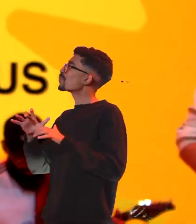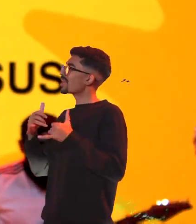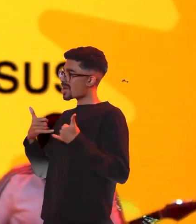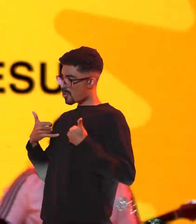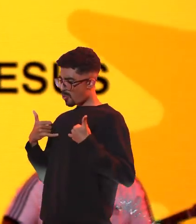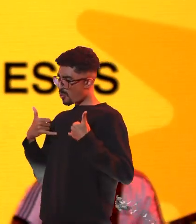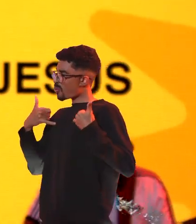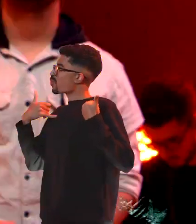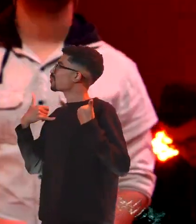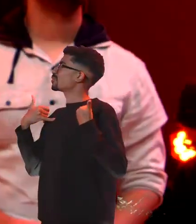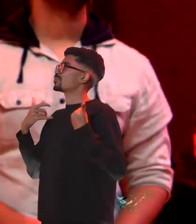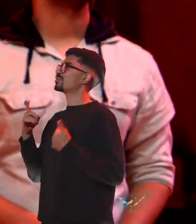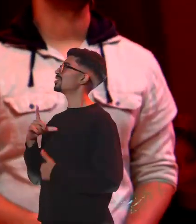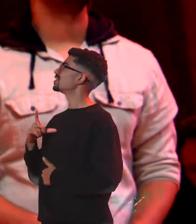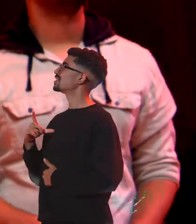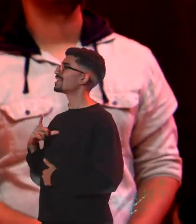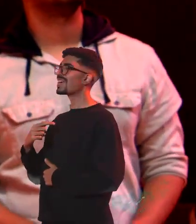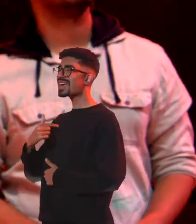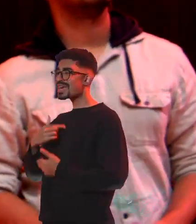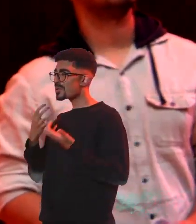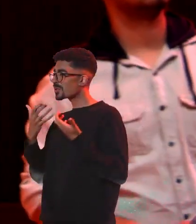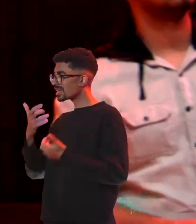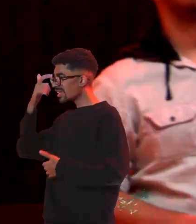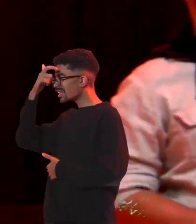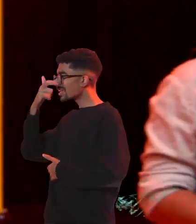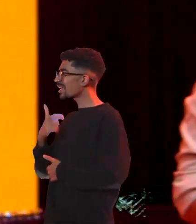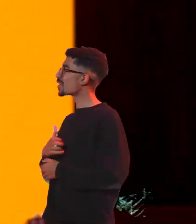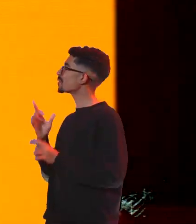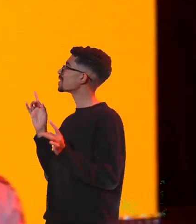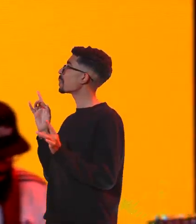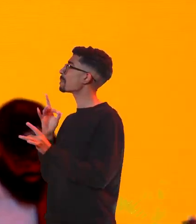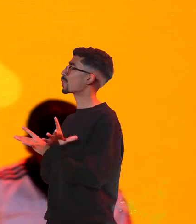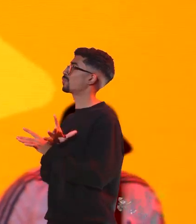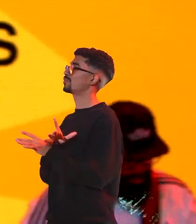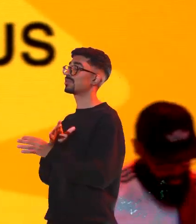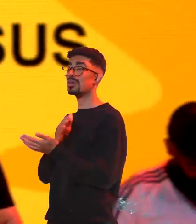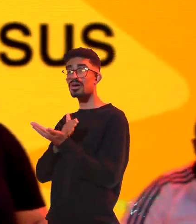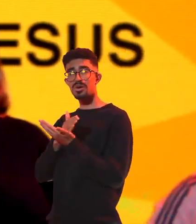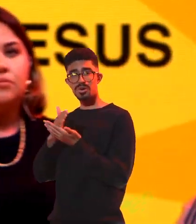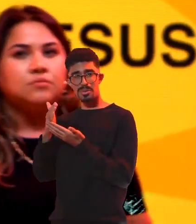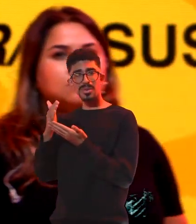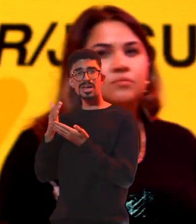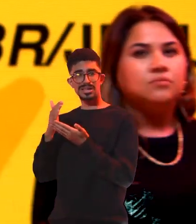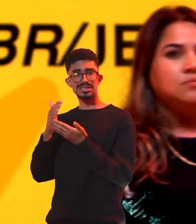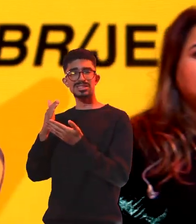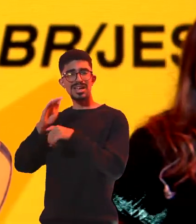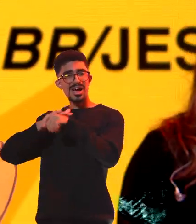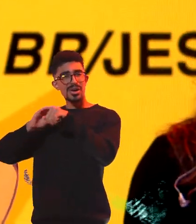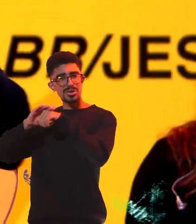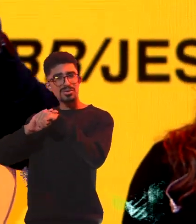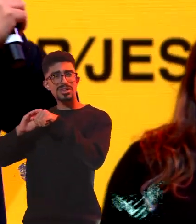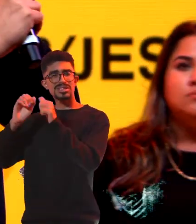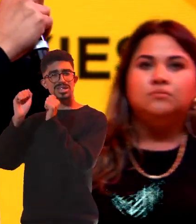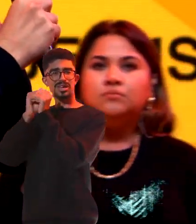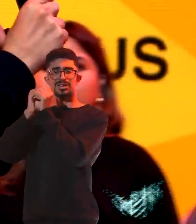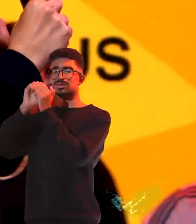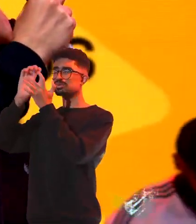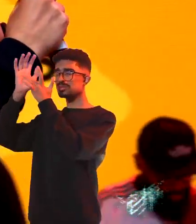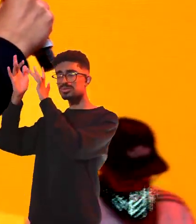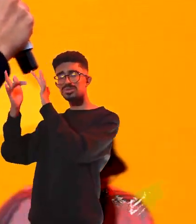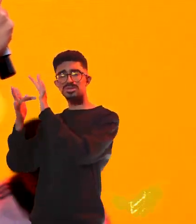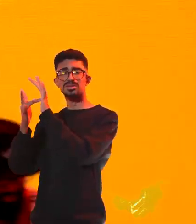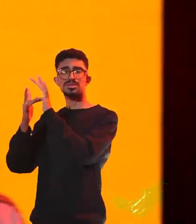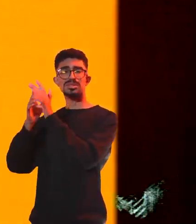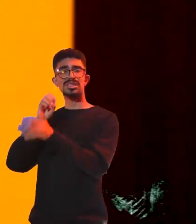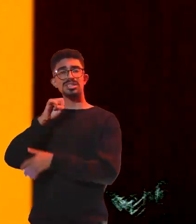ter um coração ensinável. Comece a orar, comece a falar com o Senhor. Não deixe de orar agora. Se você quer esse compromisso de